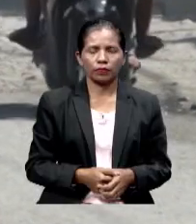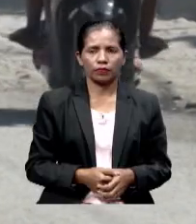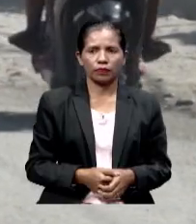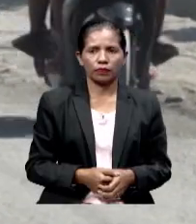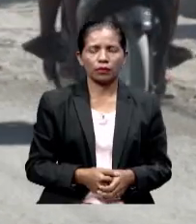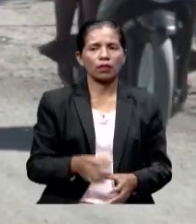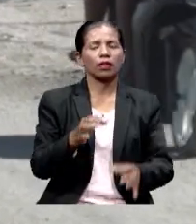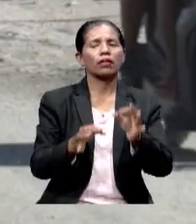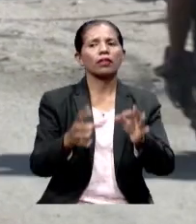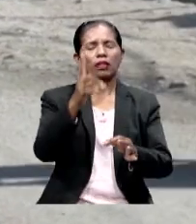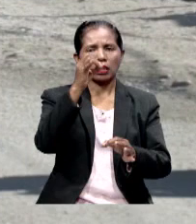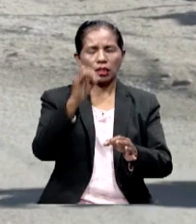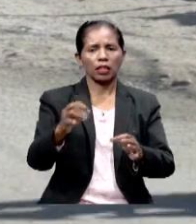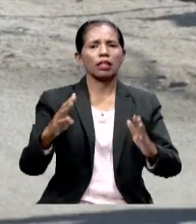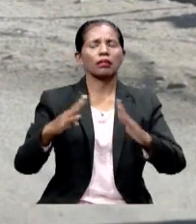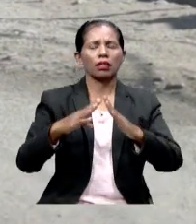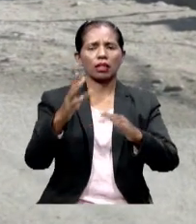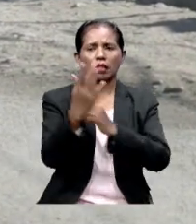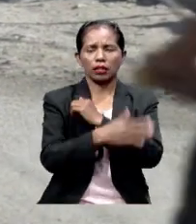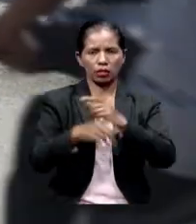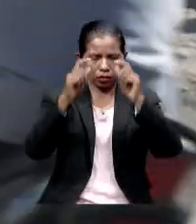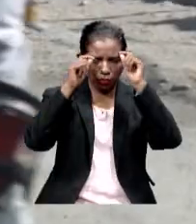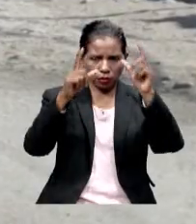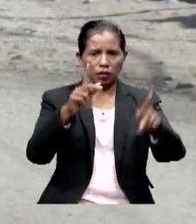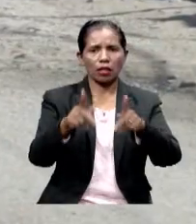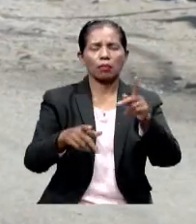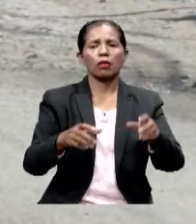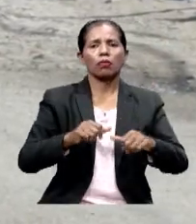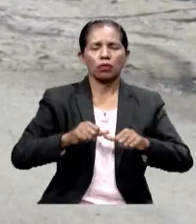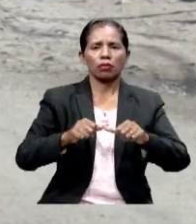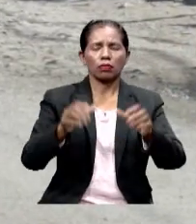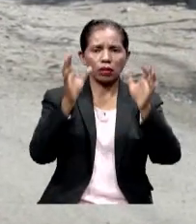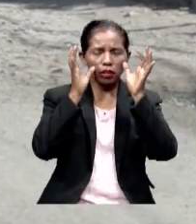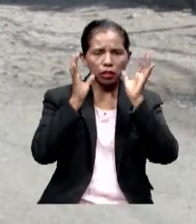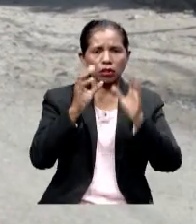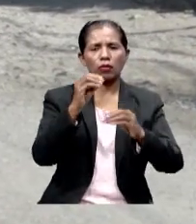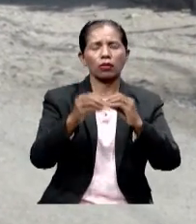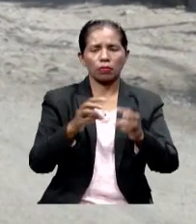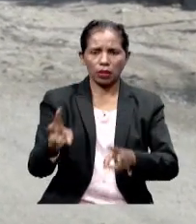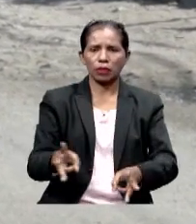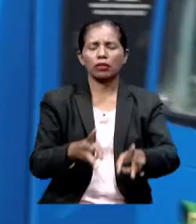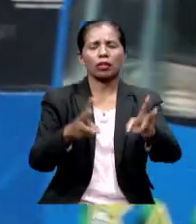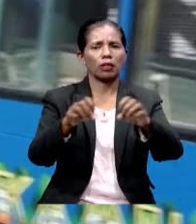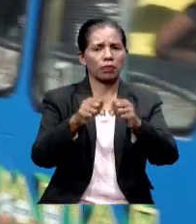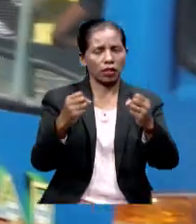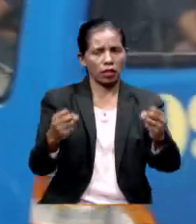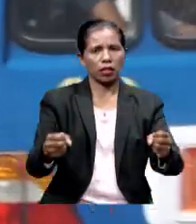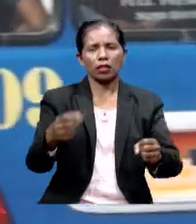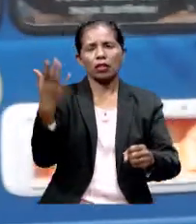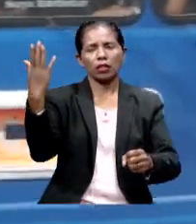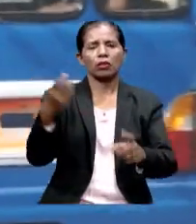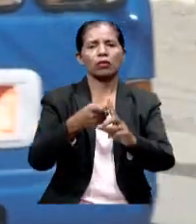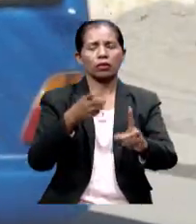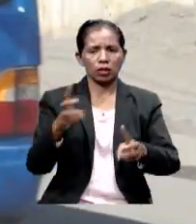Mas que dili sa capital nação Timor-Leste, mas a comunidade continua a ler com o desenvolvimento de infraestrutura, Liu Estrada no Bemos, também a parte balão,